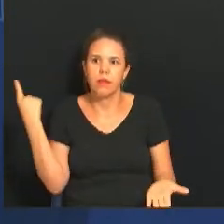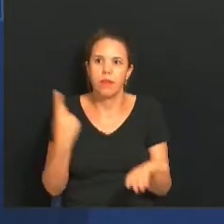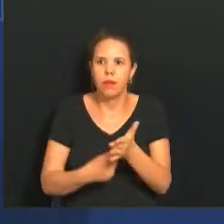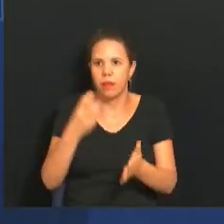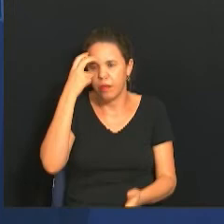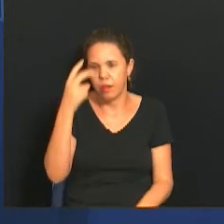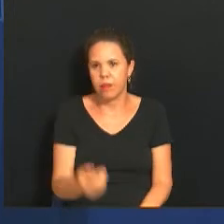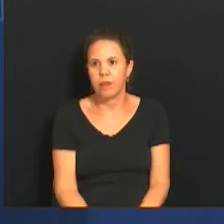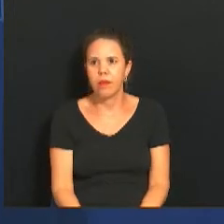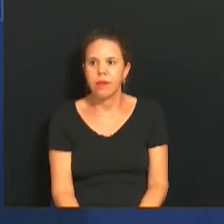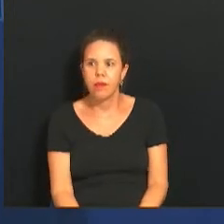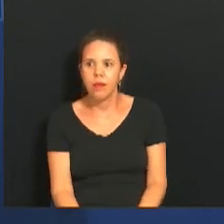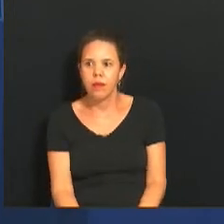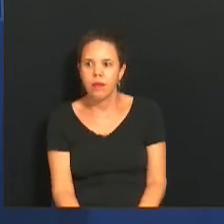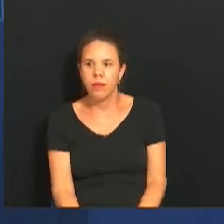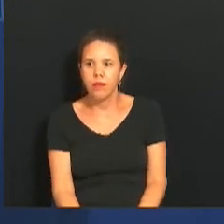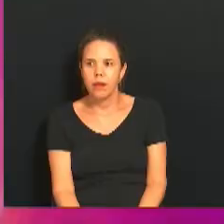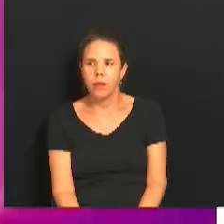Agenda Cultural.